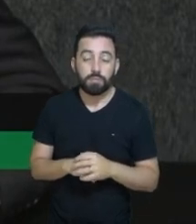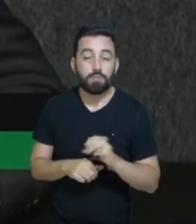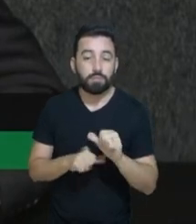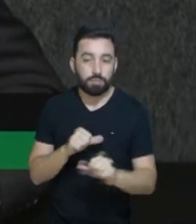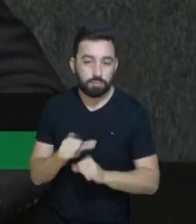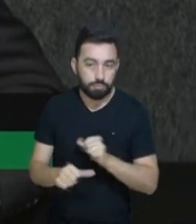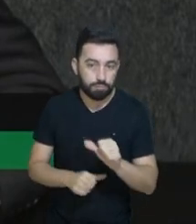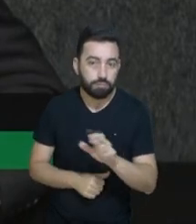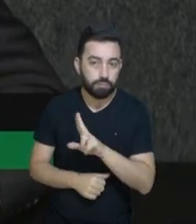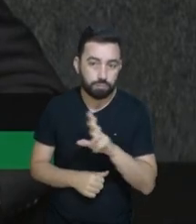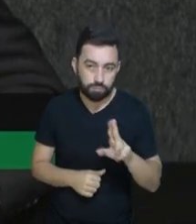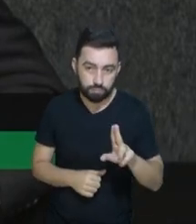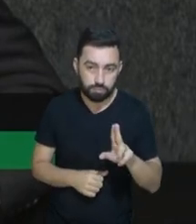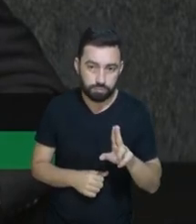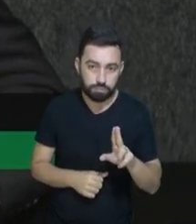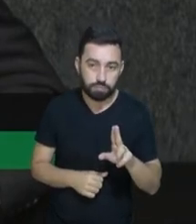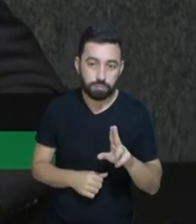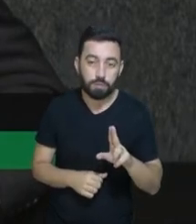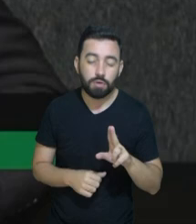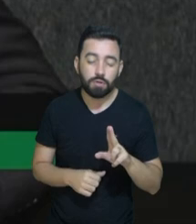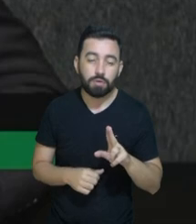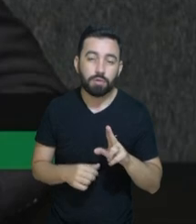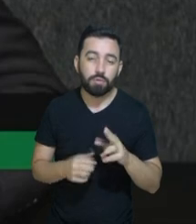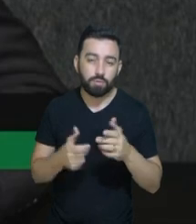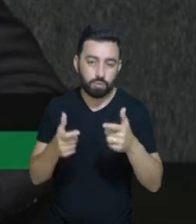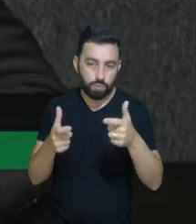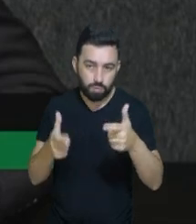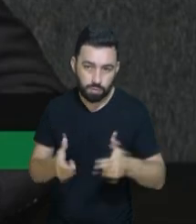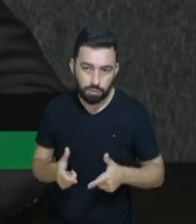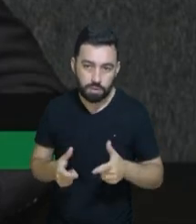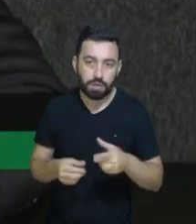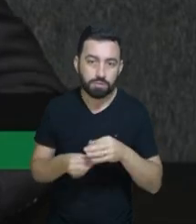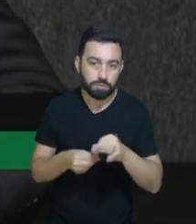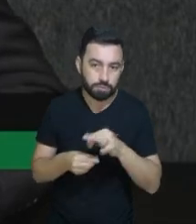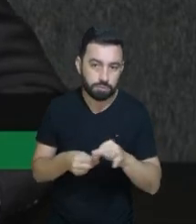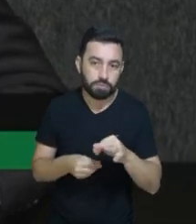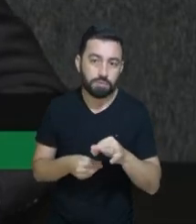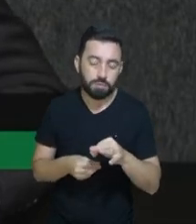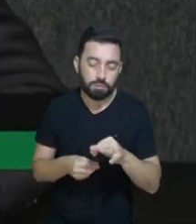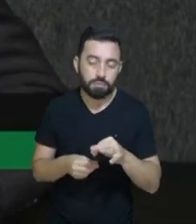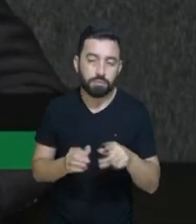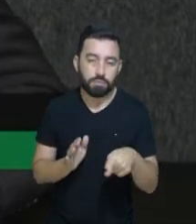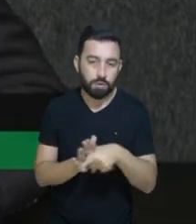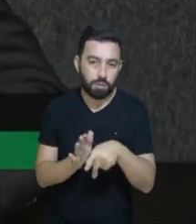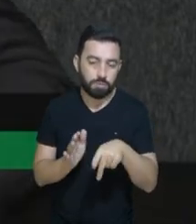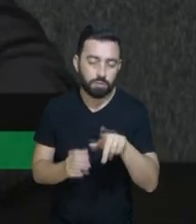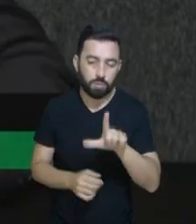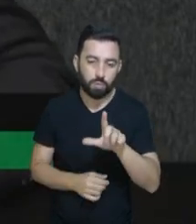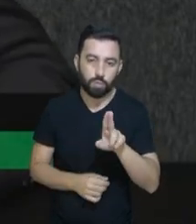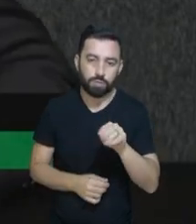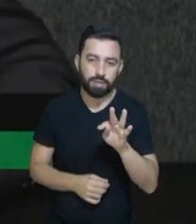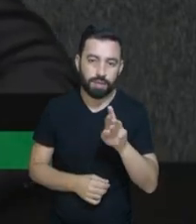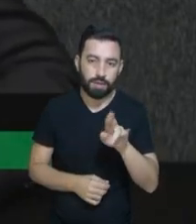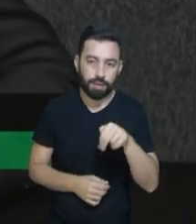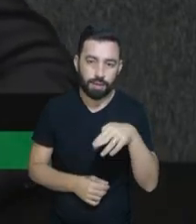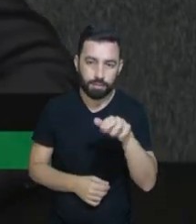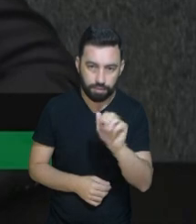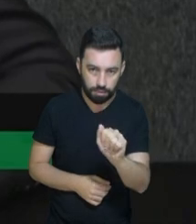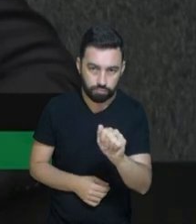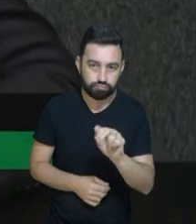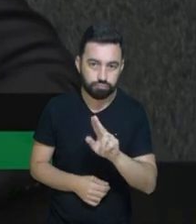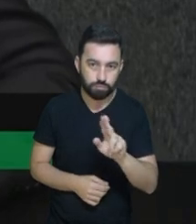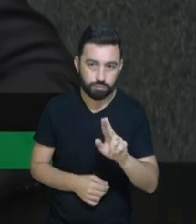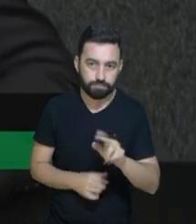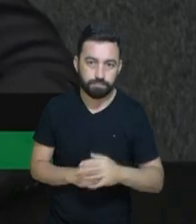a denominação da Fundação Educacional evangélica para Fundação Educacional Luterana vou retirar de pauta pedido do